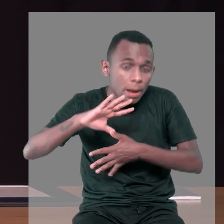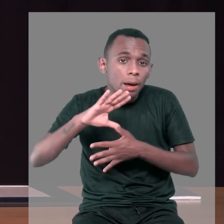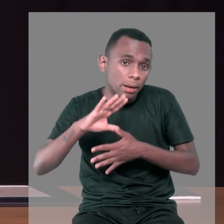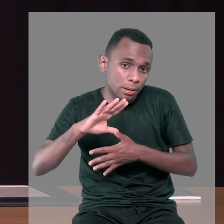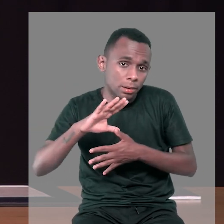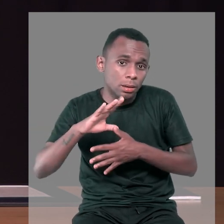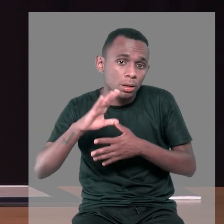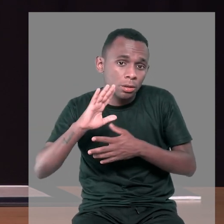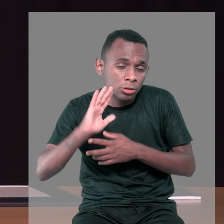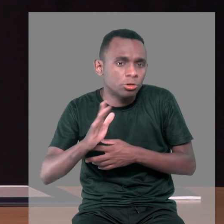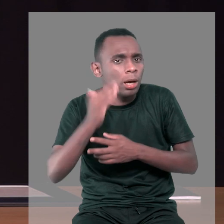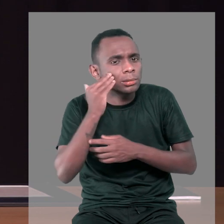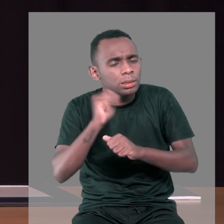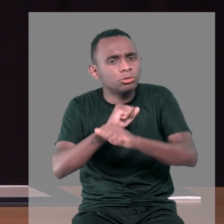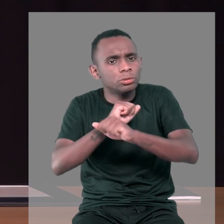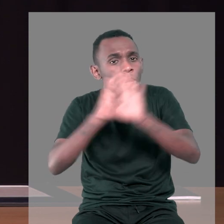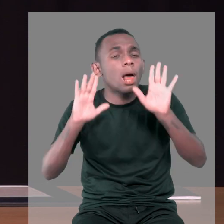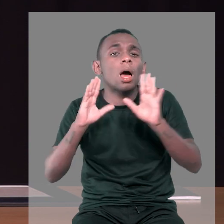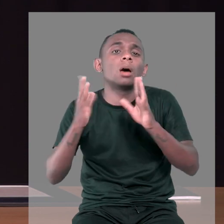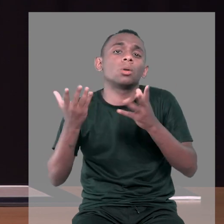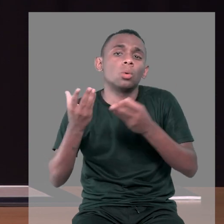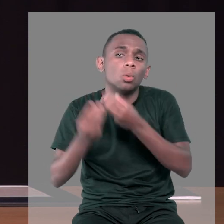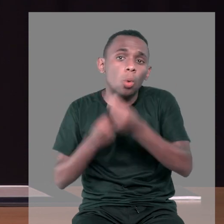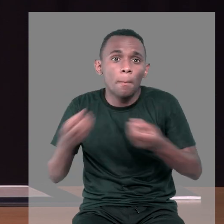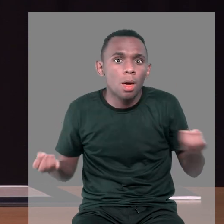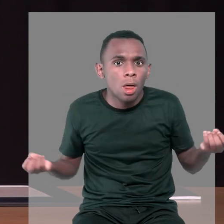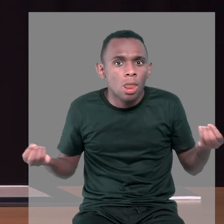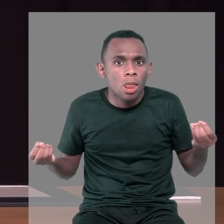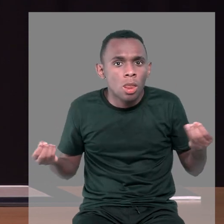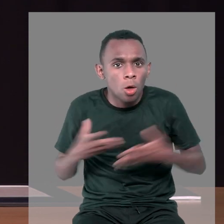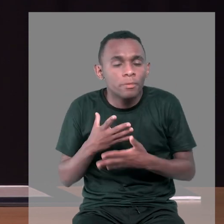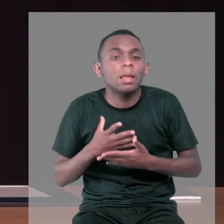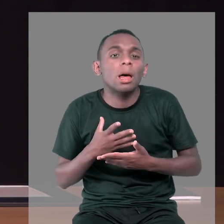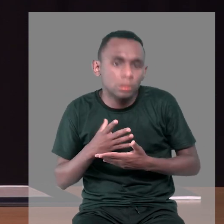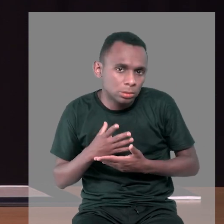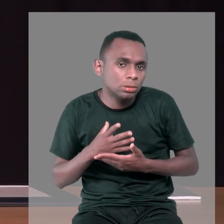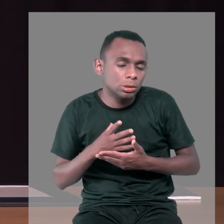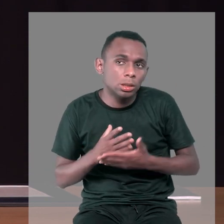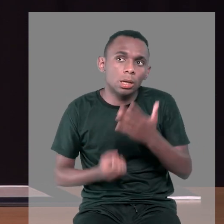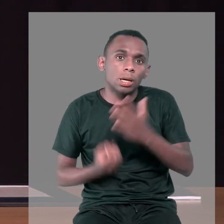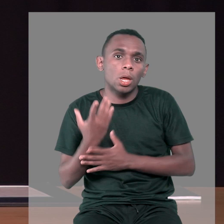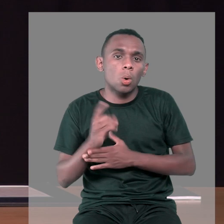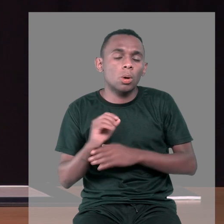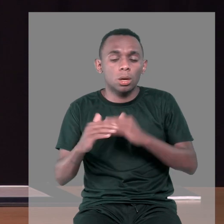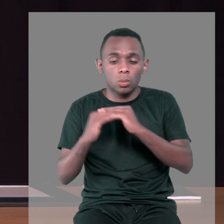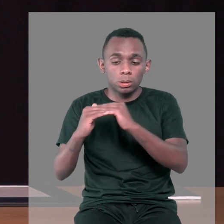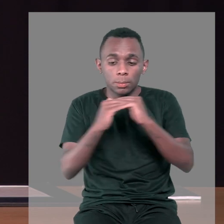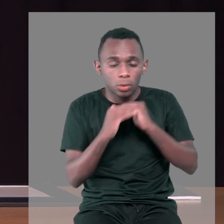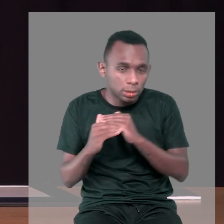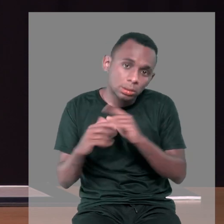que nasce a democracia moderna, é também, no mesmo momento, o contexto do surgimento da